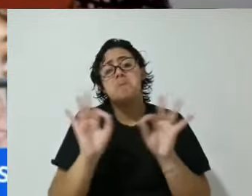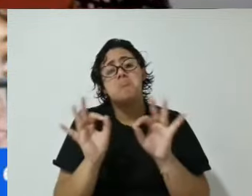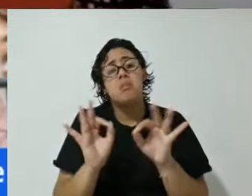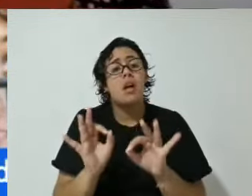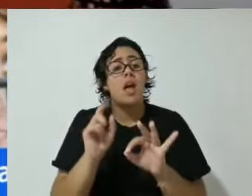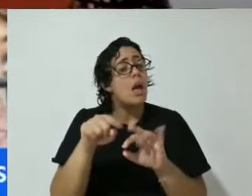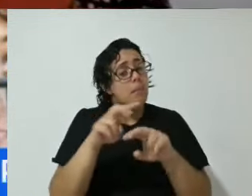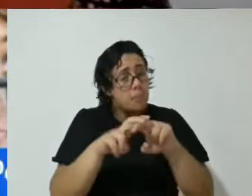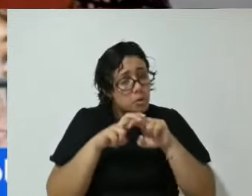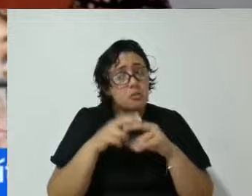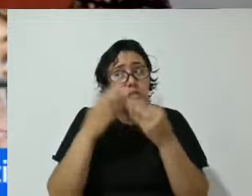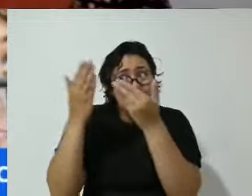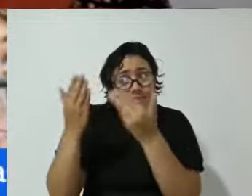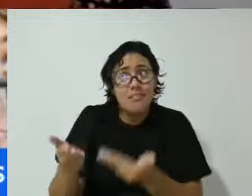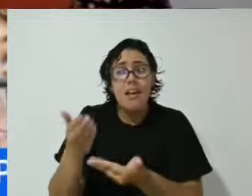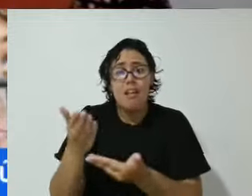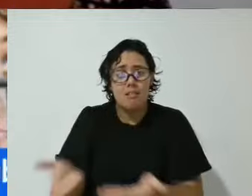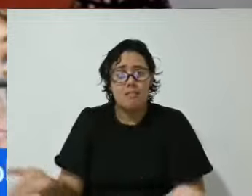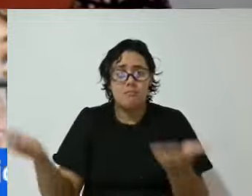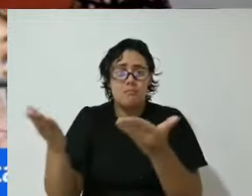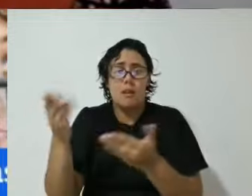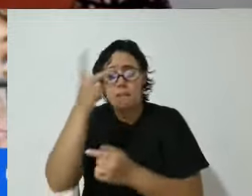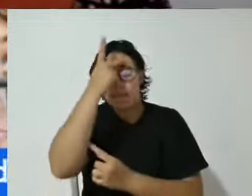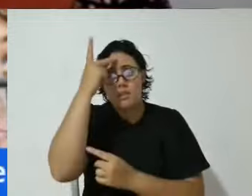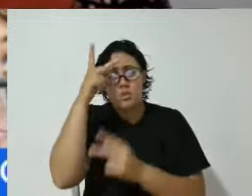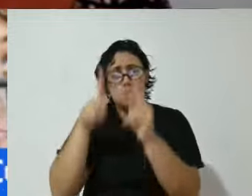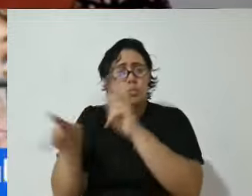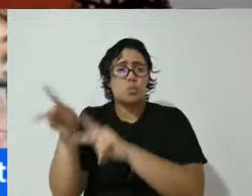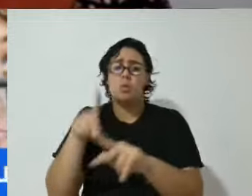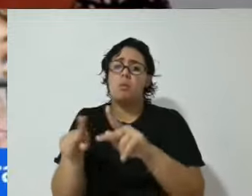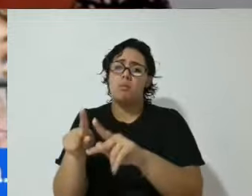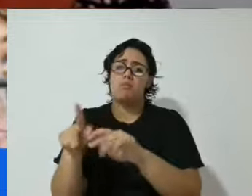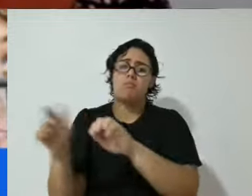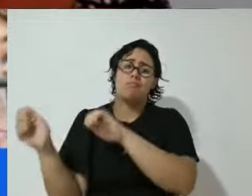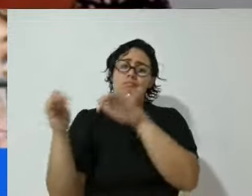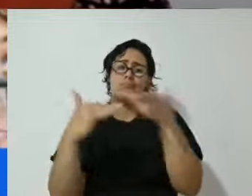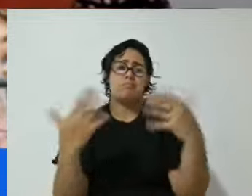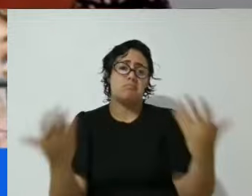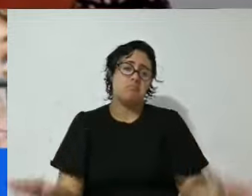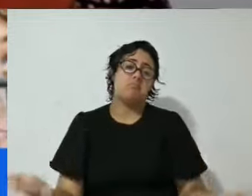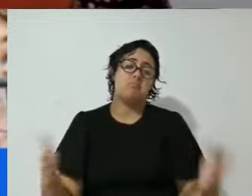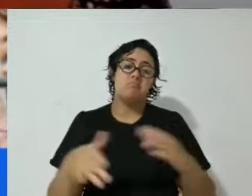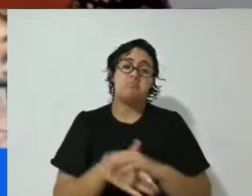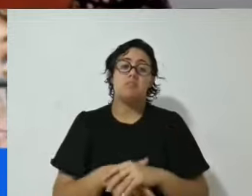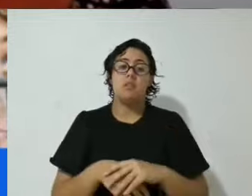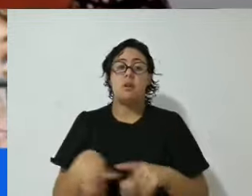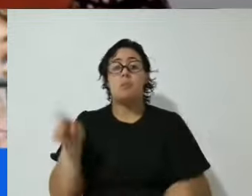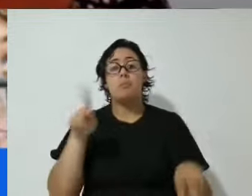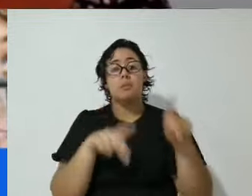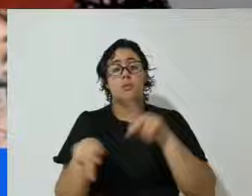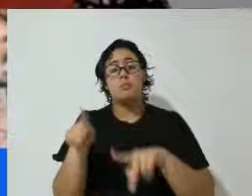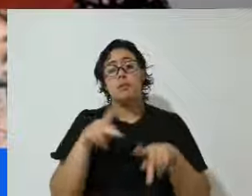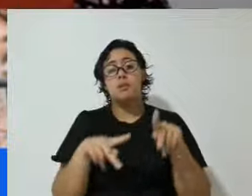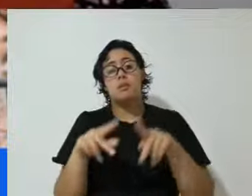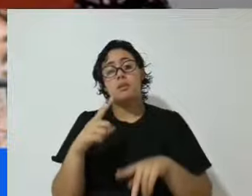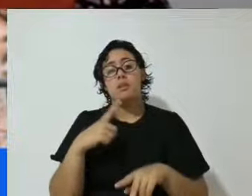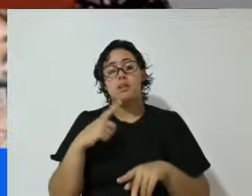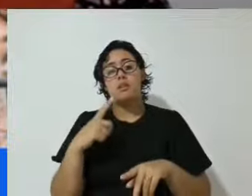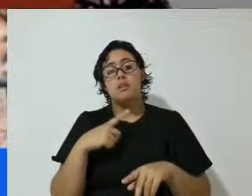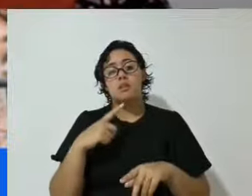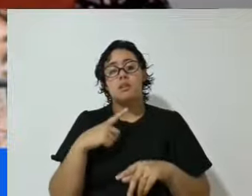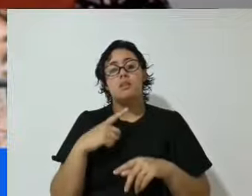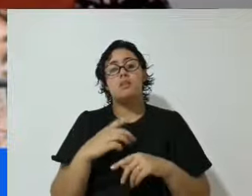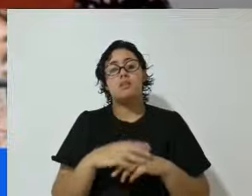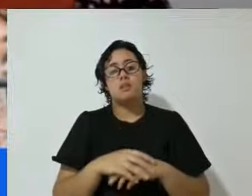existe política pública de cultura sem esse público. E esse público que está demandando cada vez mais. Que bom Sem isso, público.